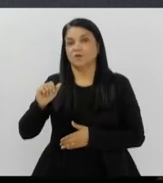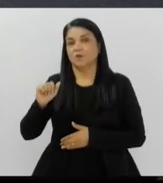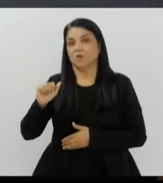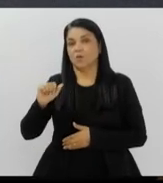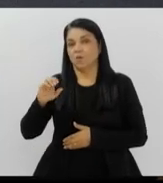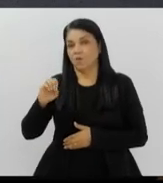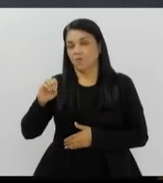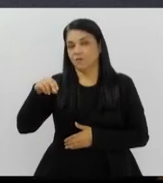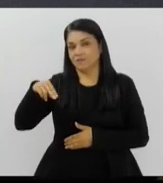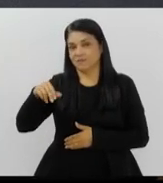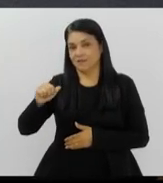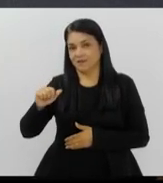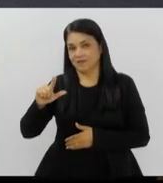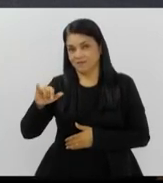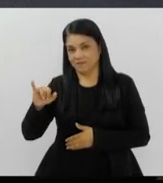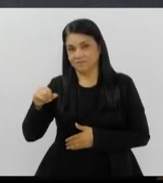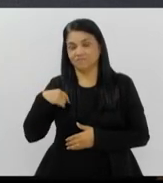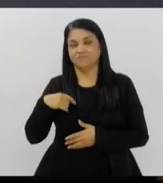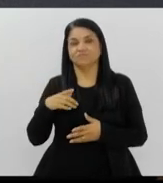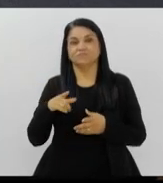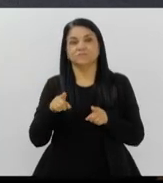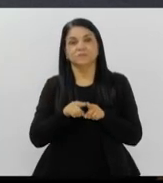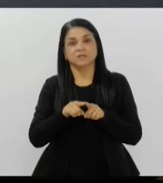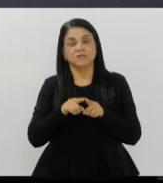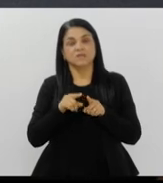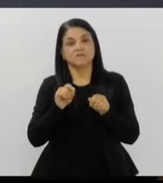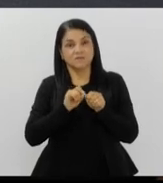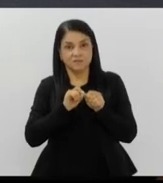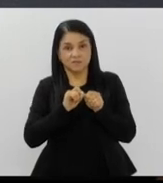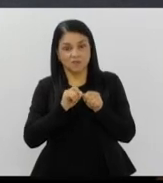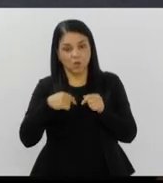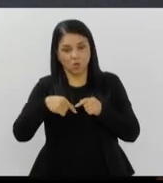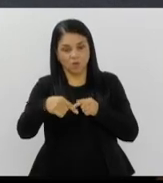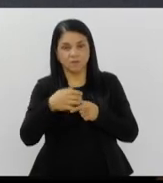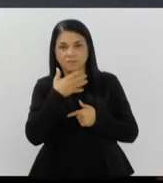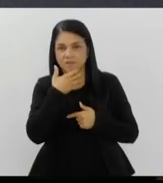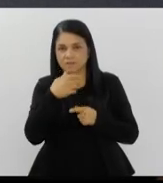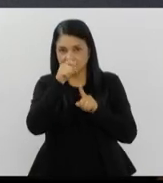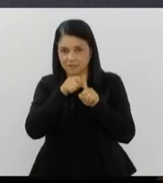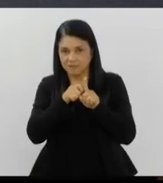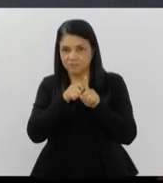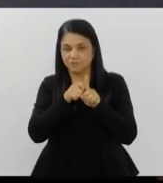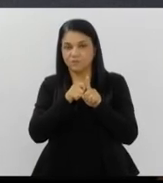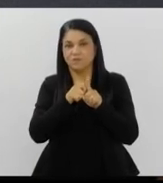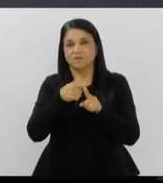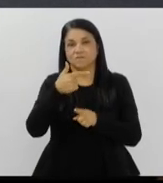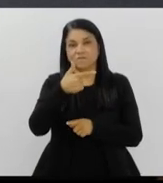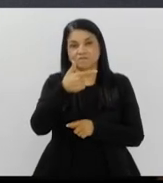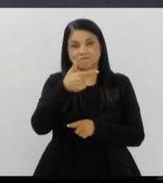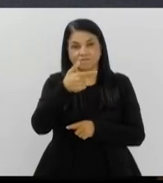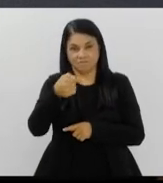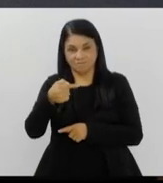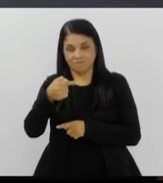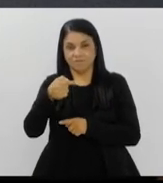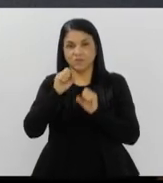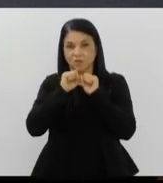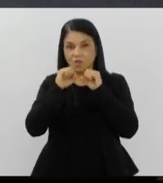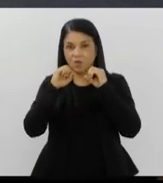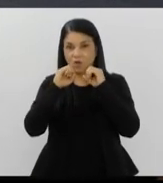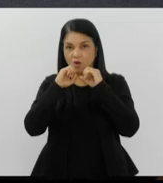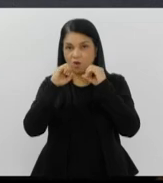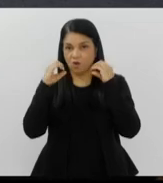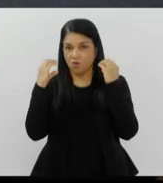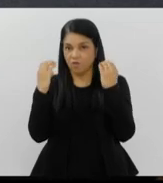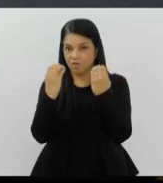Legisladores Legislativos do Brasil, que nós vamos estar realizando agora em dezembro a 27ª Conferência Estadual,